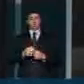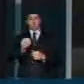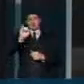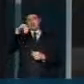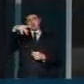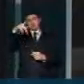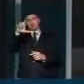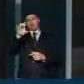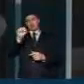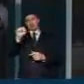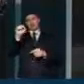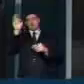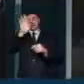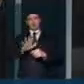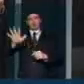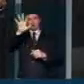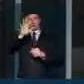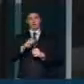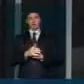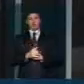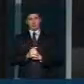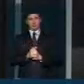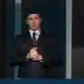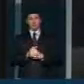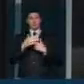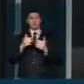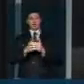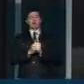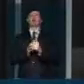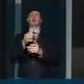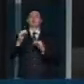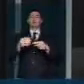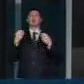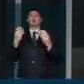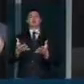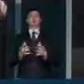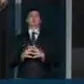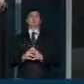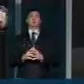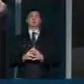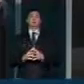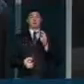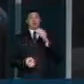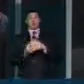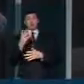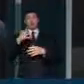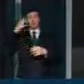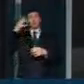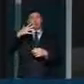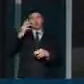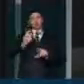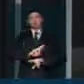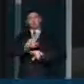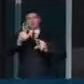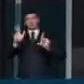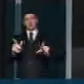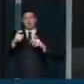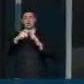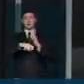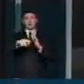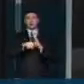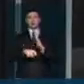Nacional. E ao criar o Simples Nacional, começou a fazer justiça. Começou a criar uma política diferenciada